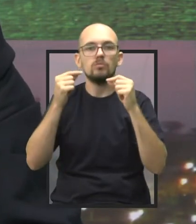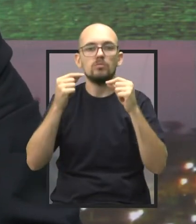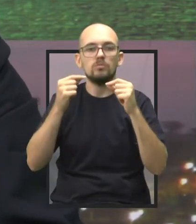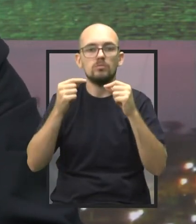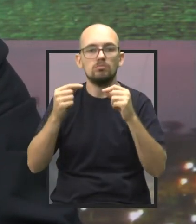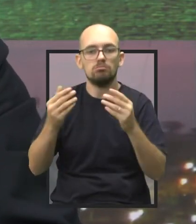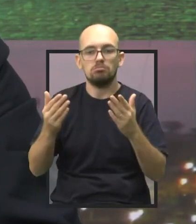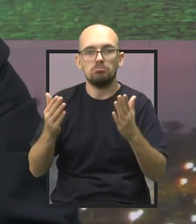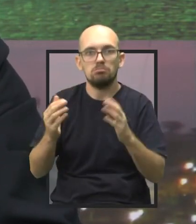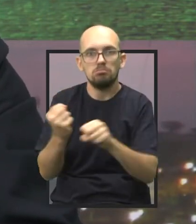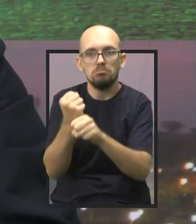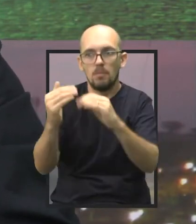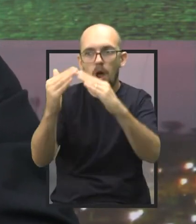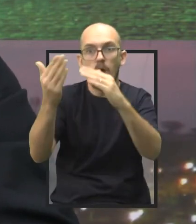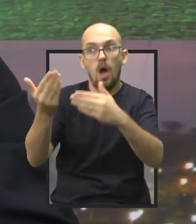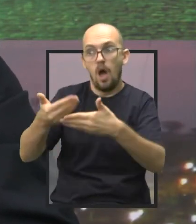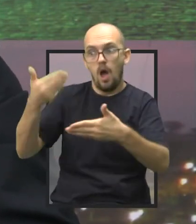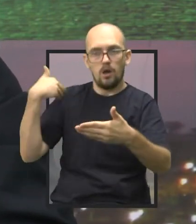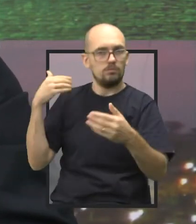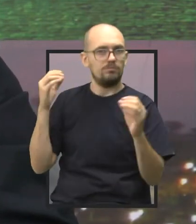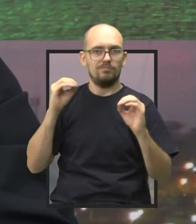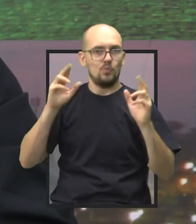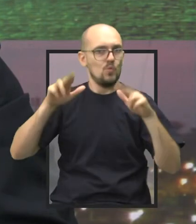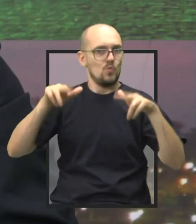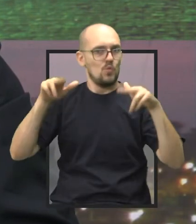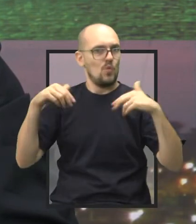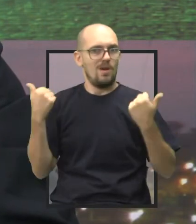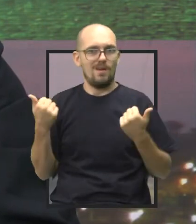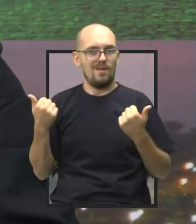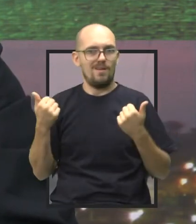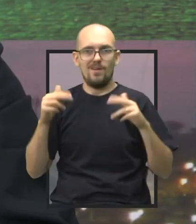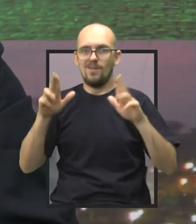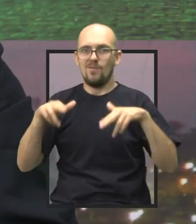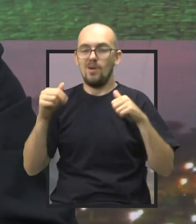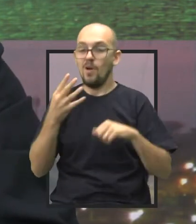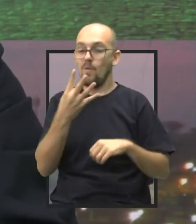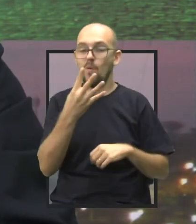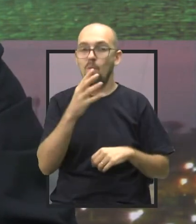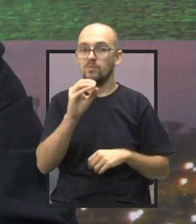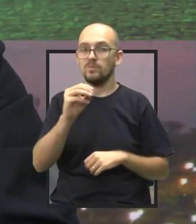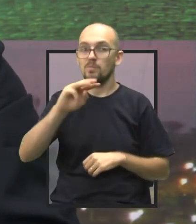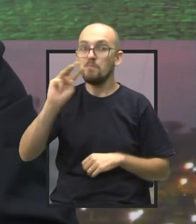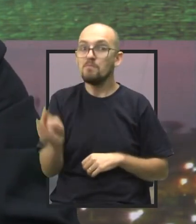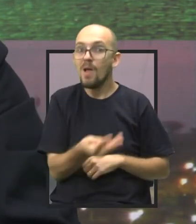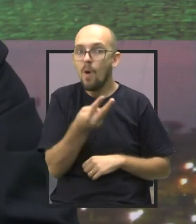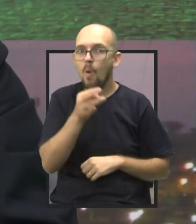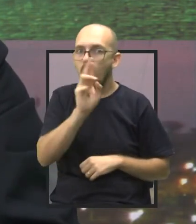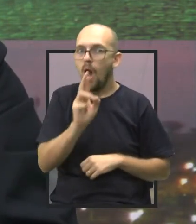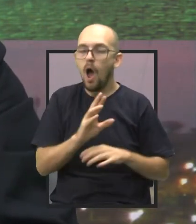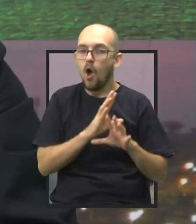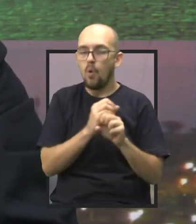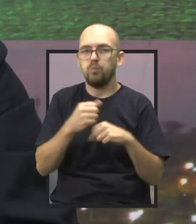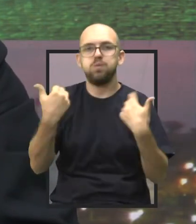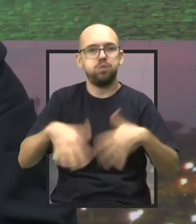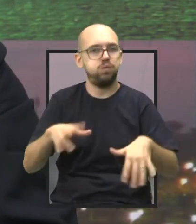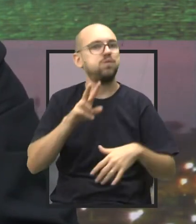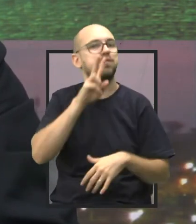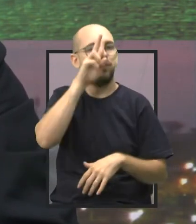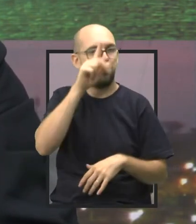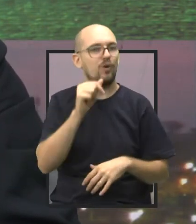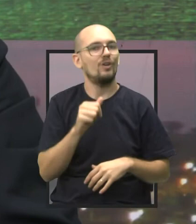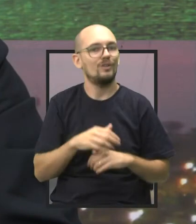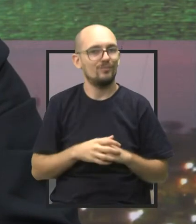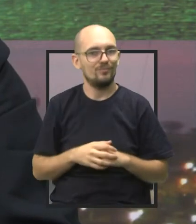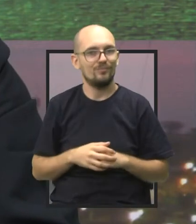que nunca teve antes, né, Val? É um orçamento da cidade de Jaú. Estou falando de 400 milhões de reais. É muito dinheiro, né? É muito